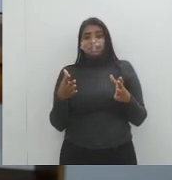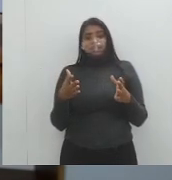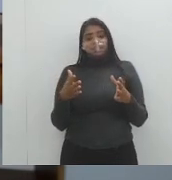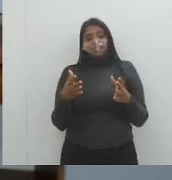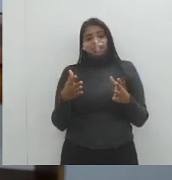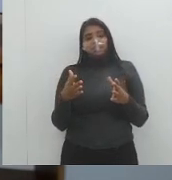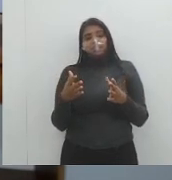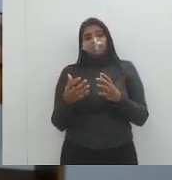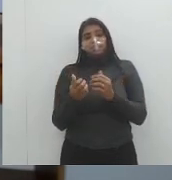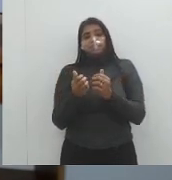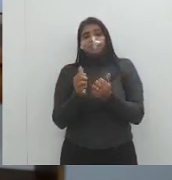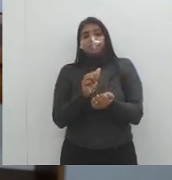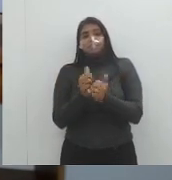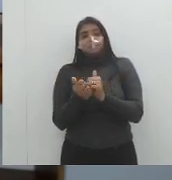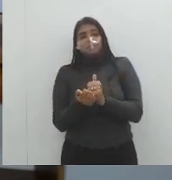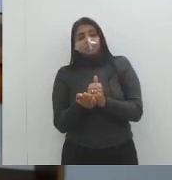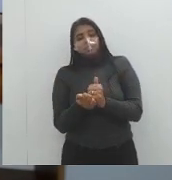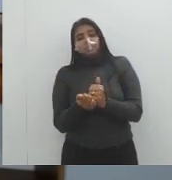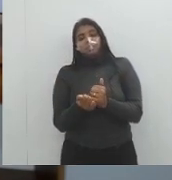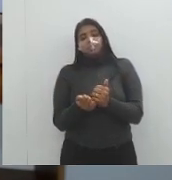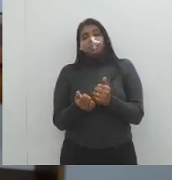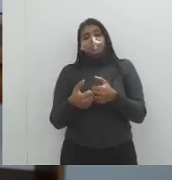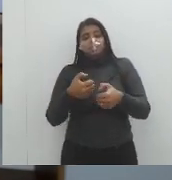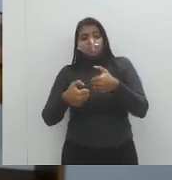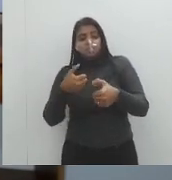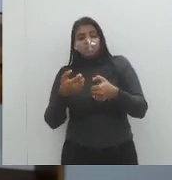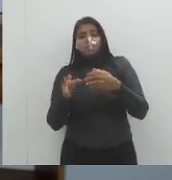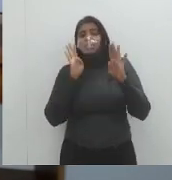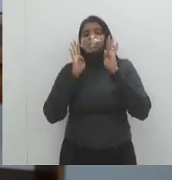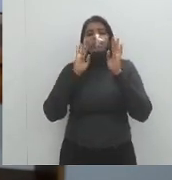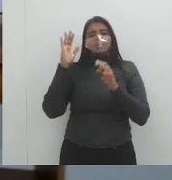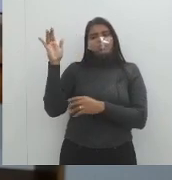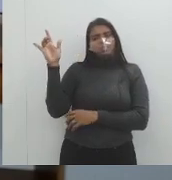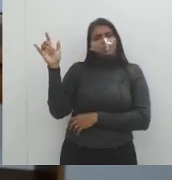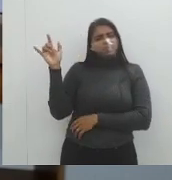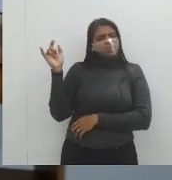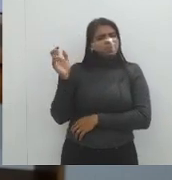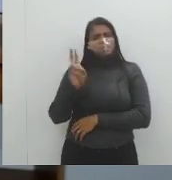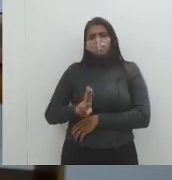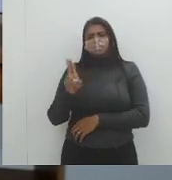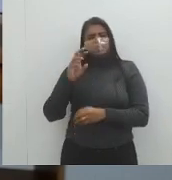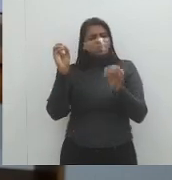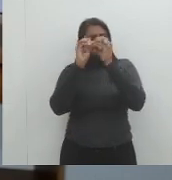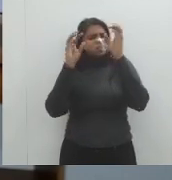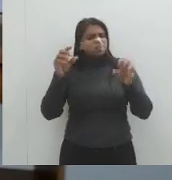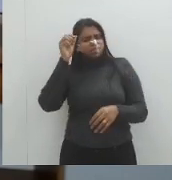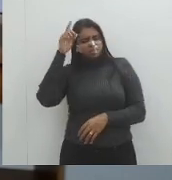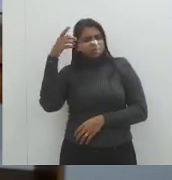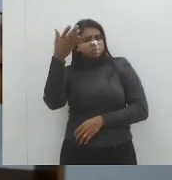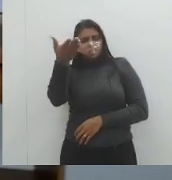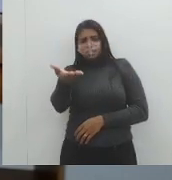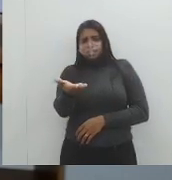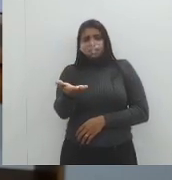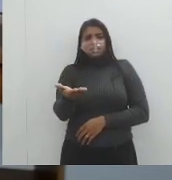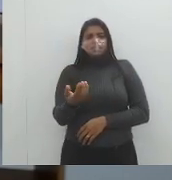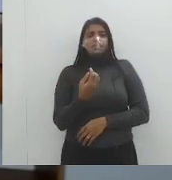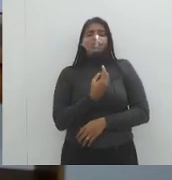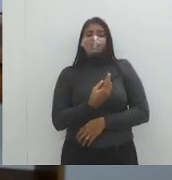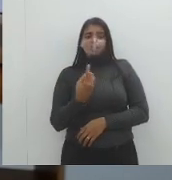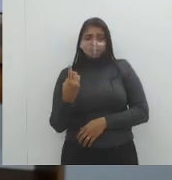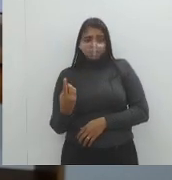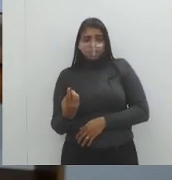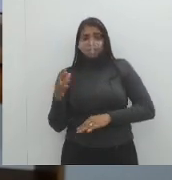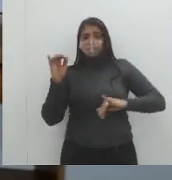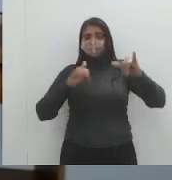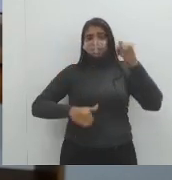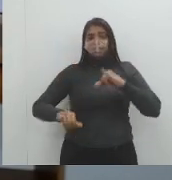colocar na internet, no Instagram, no Facebook. Usem a criatividade de vocês. Para cada elemento químico, o